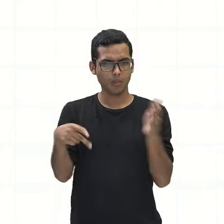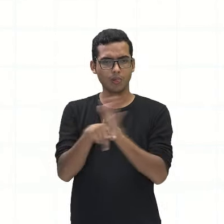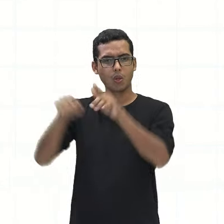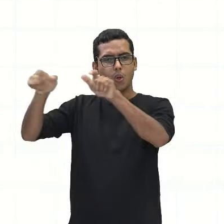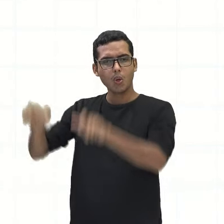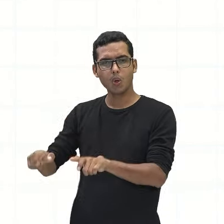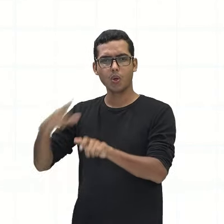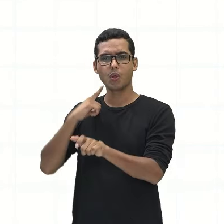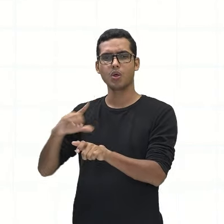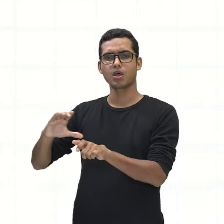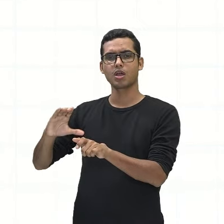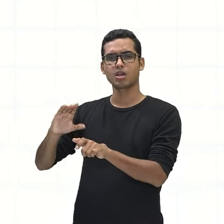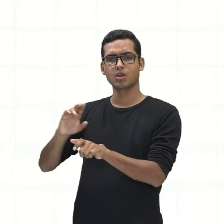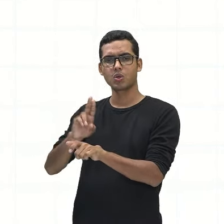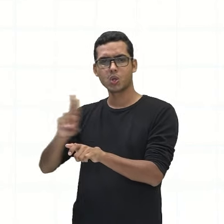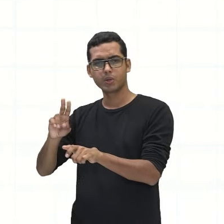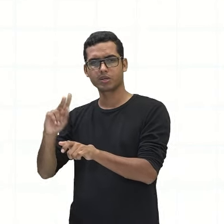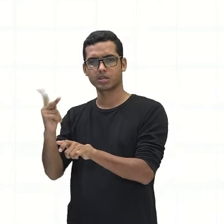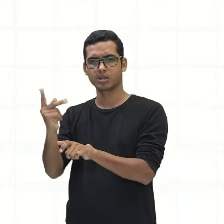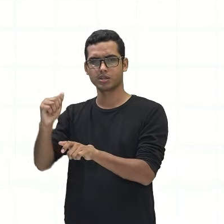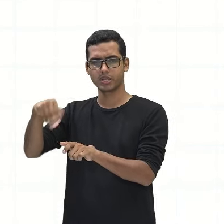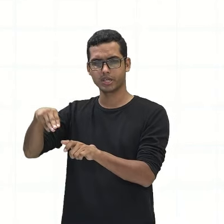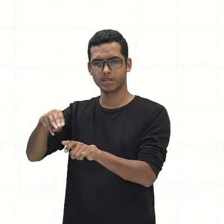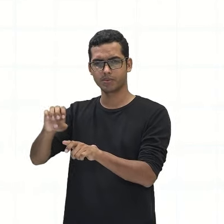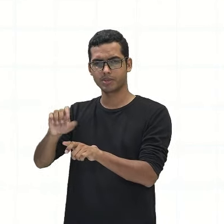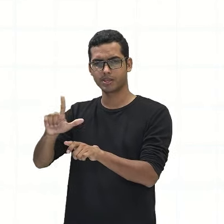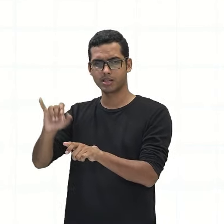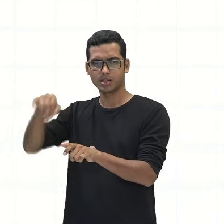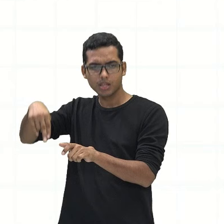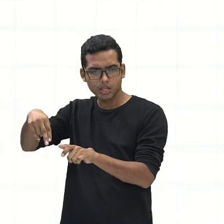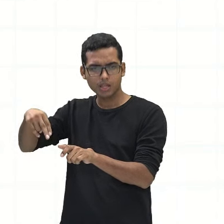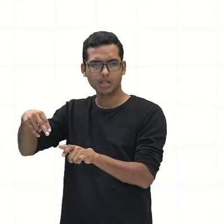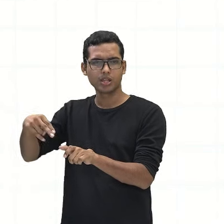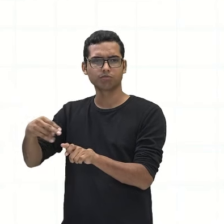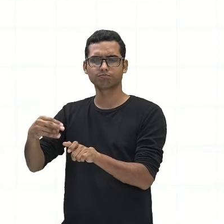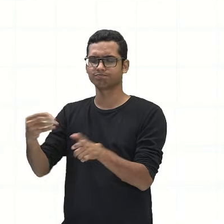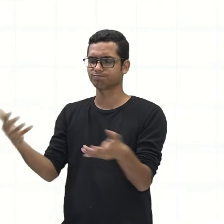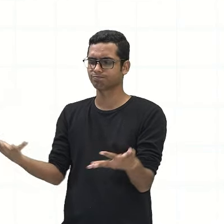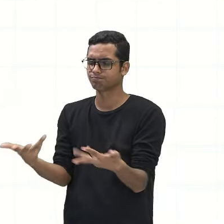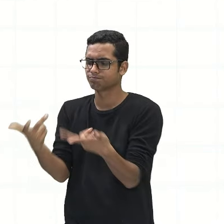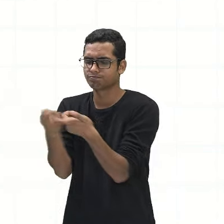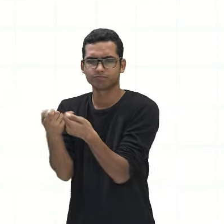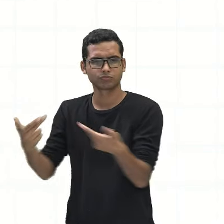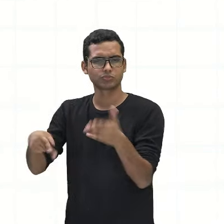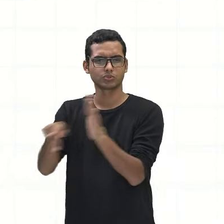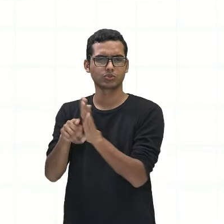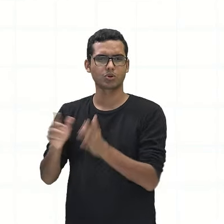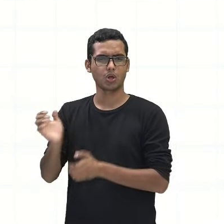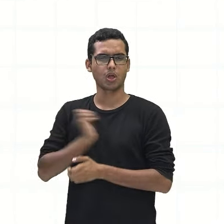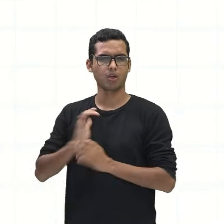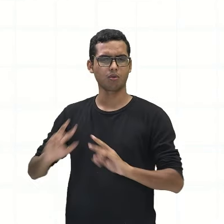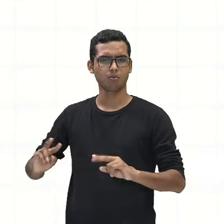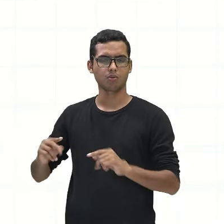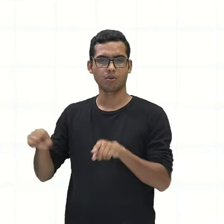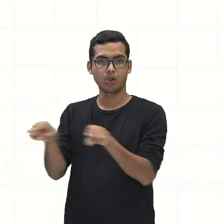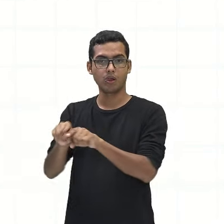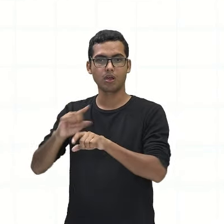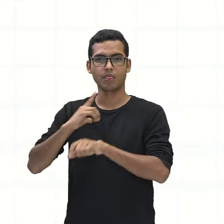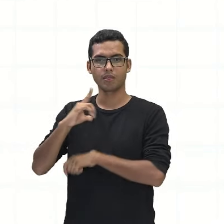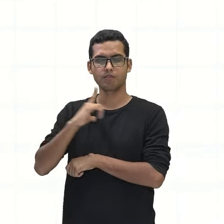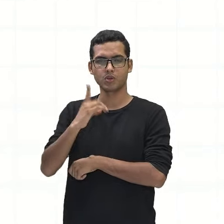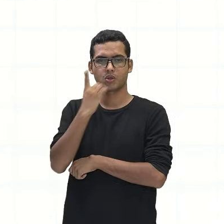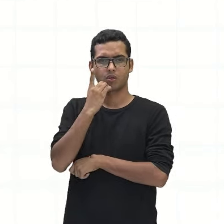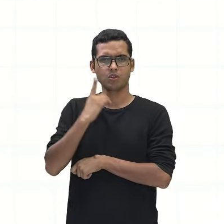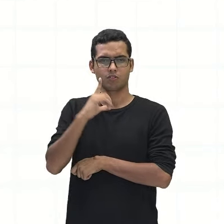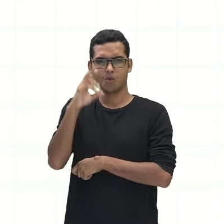uma cidade chamada Hamelin, próspera e farta. Um dia, ratos invadiram a cidade